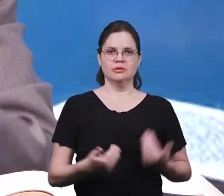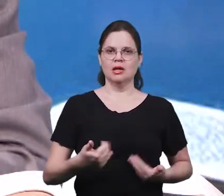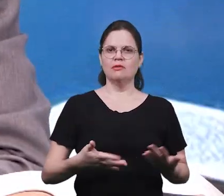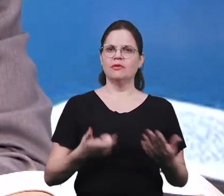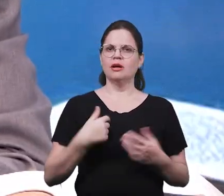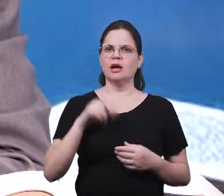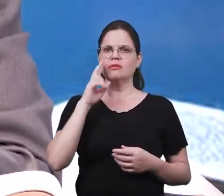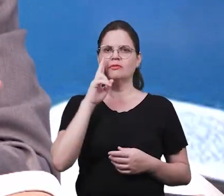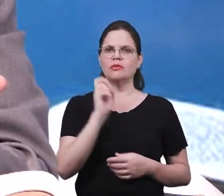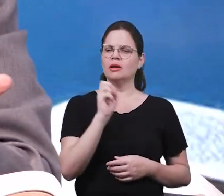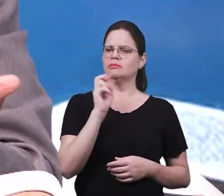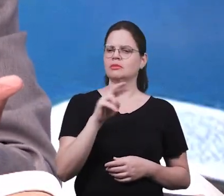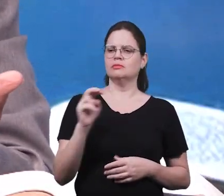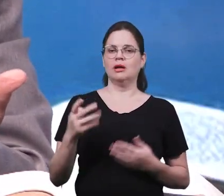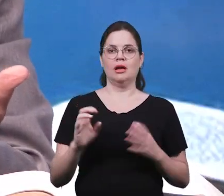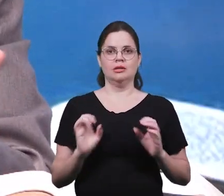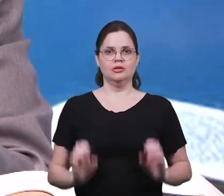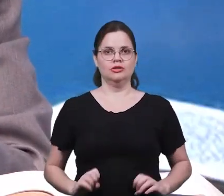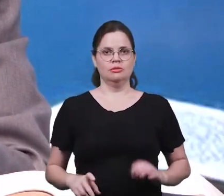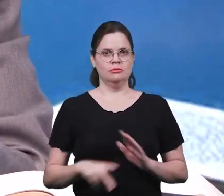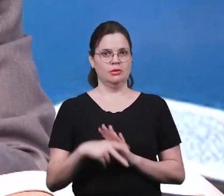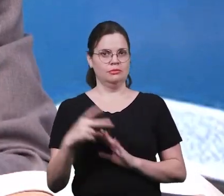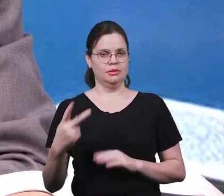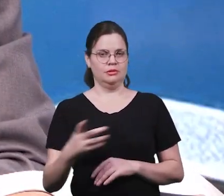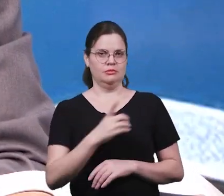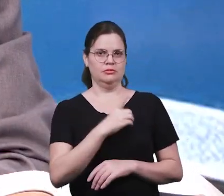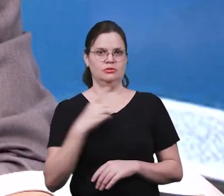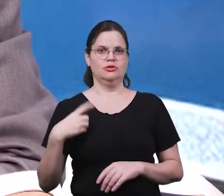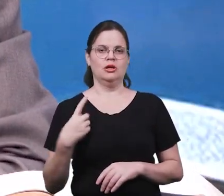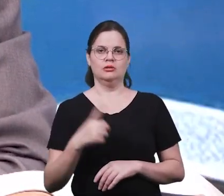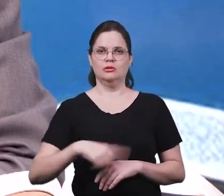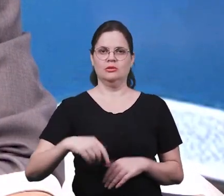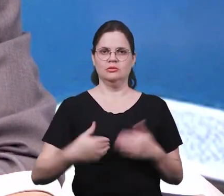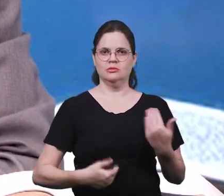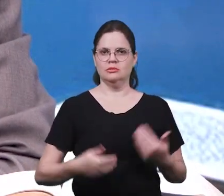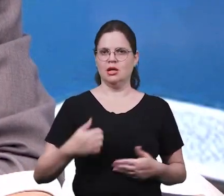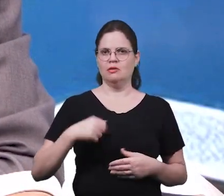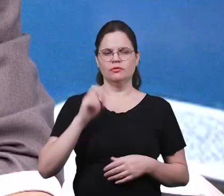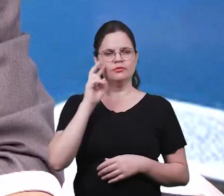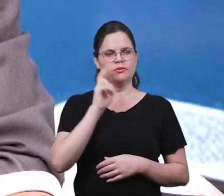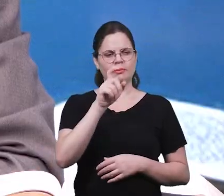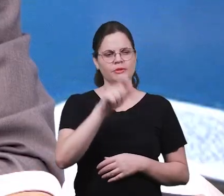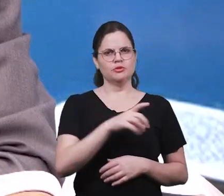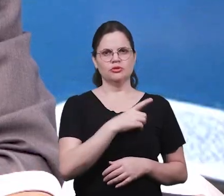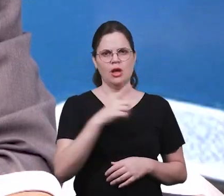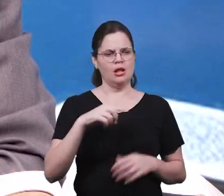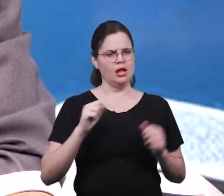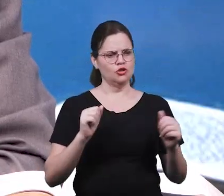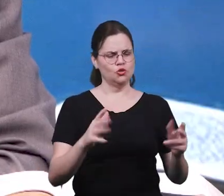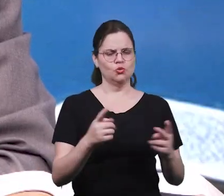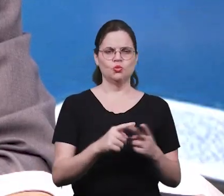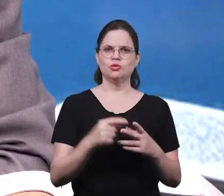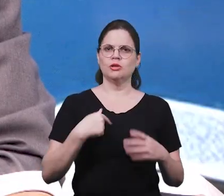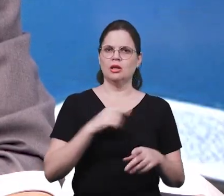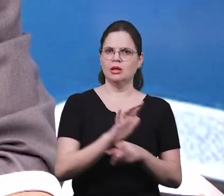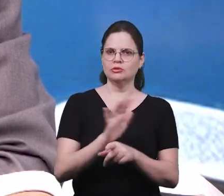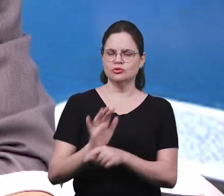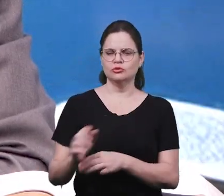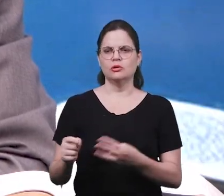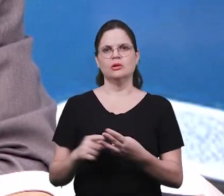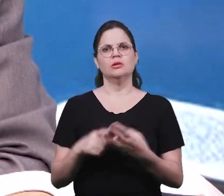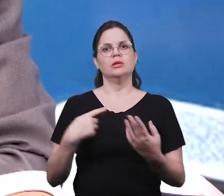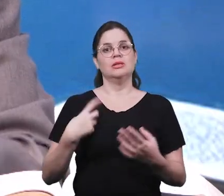é a ética do diácono. Quando a igreja olha para um diácono e vê que ele é prestativo, que ele faz questão,